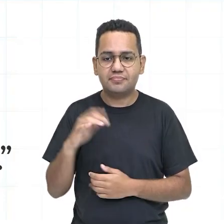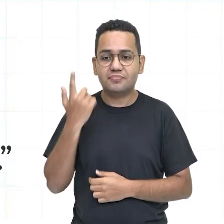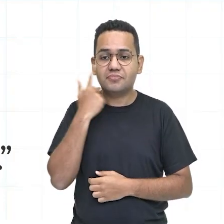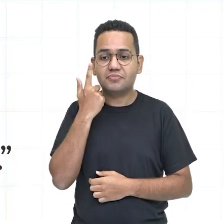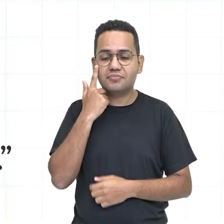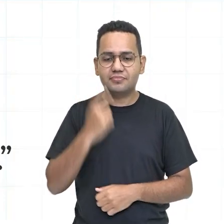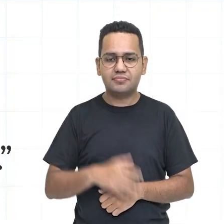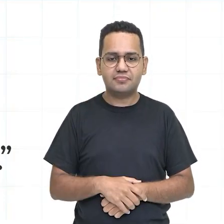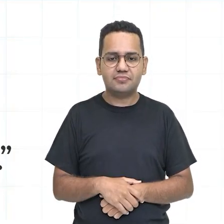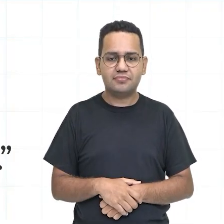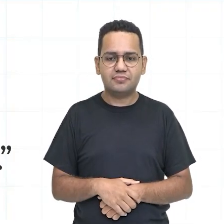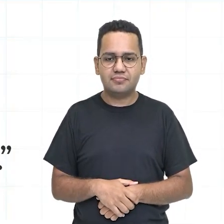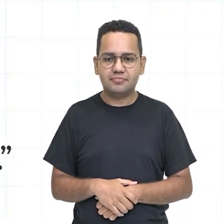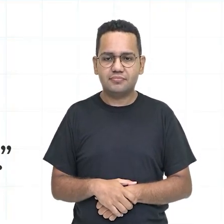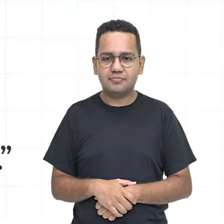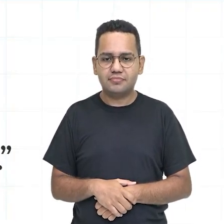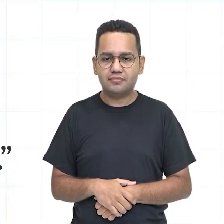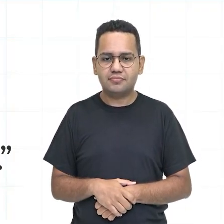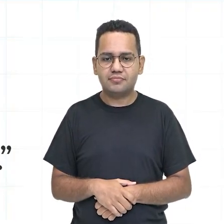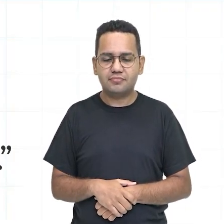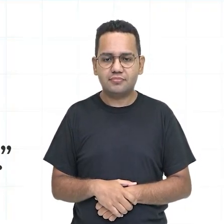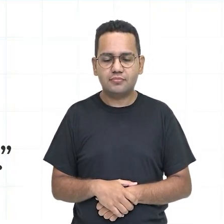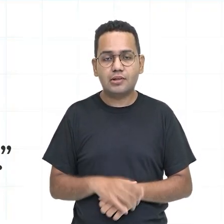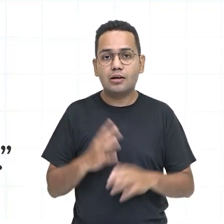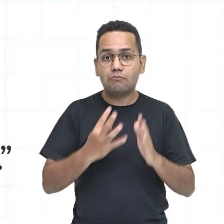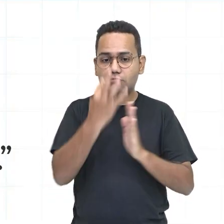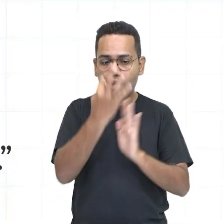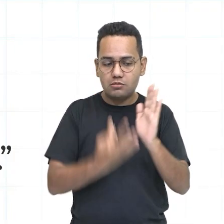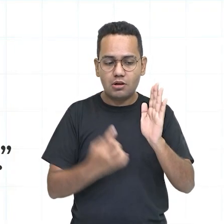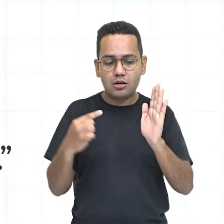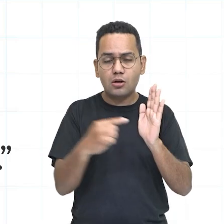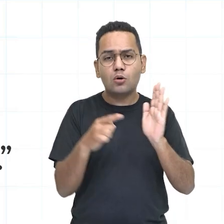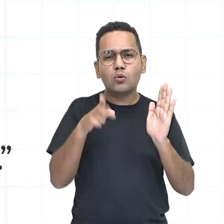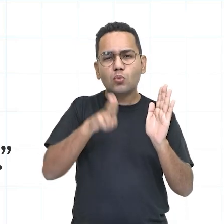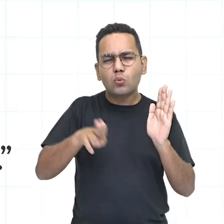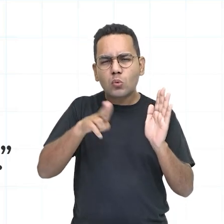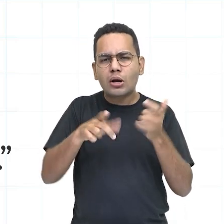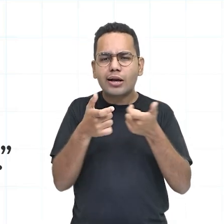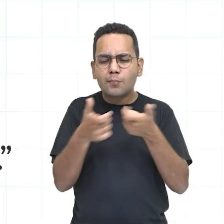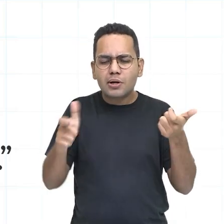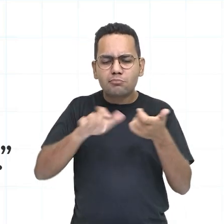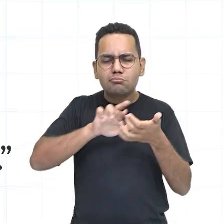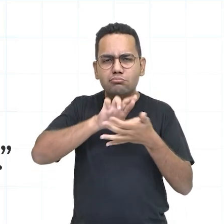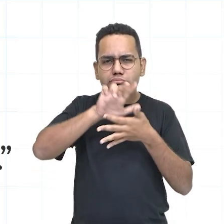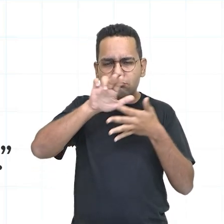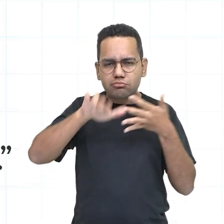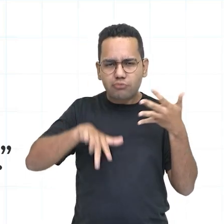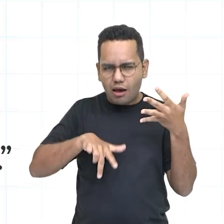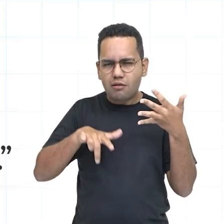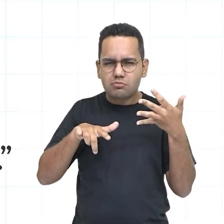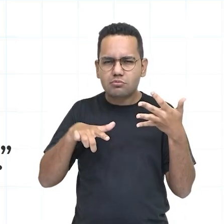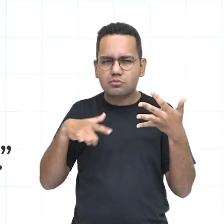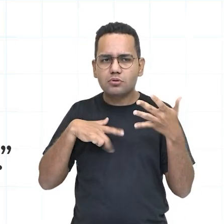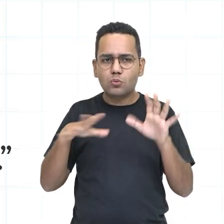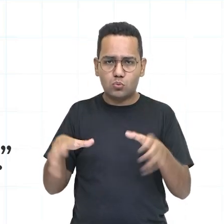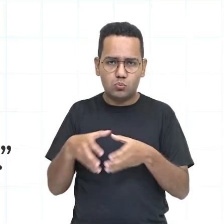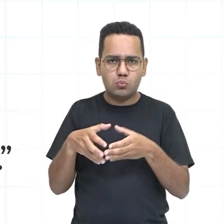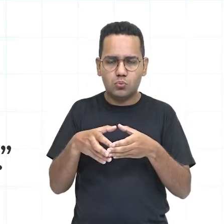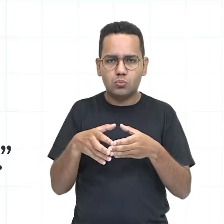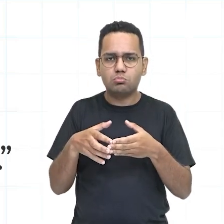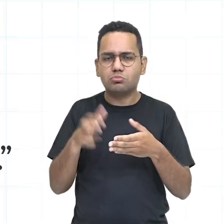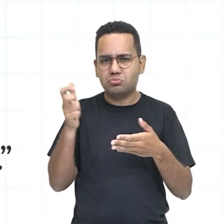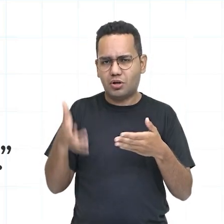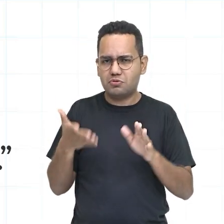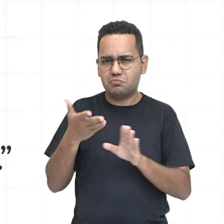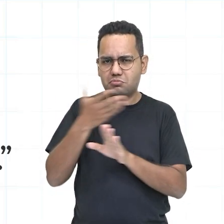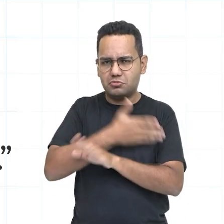olha só. Vamos ver um exemplo de texto que usa várias linking words. Então, nós vamos ler